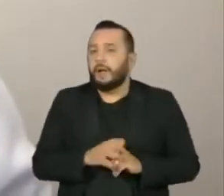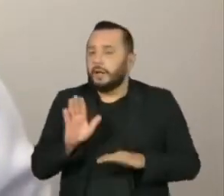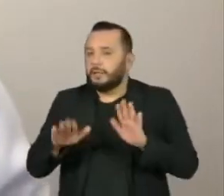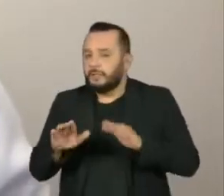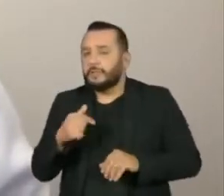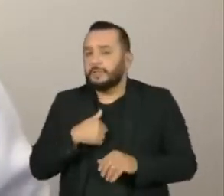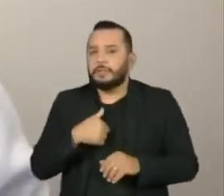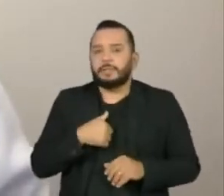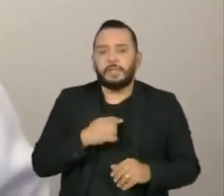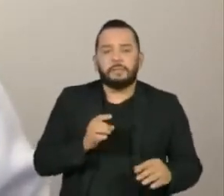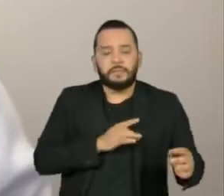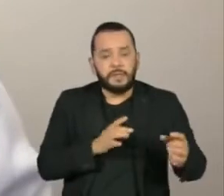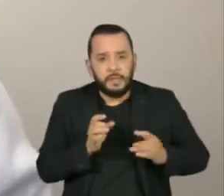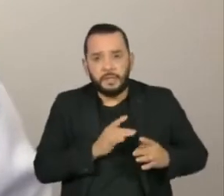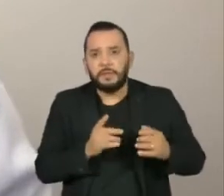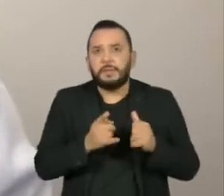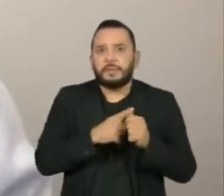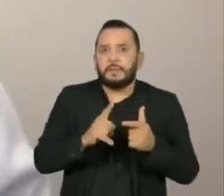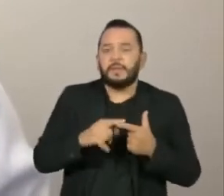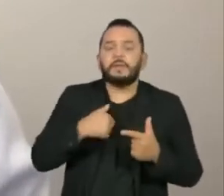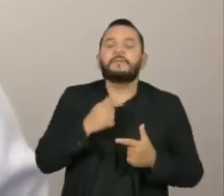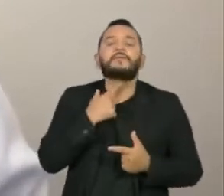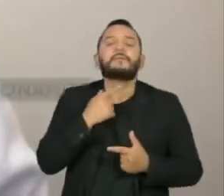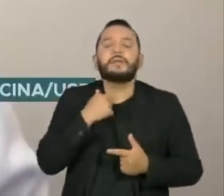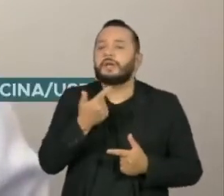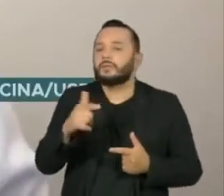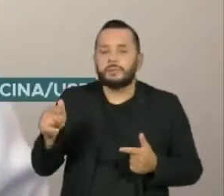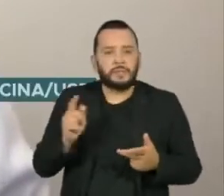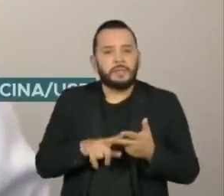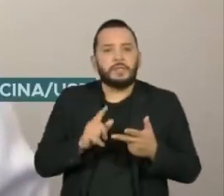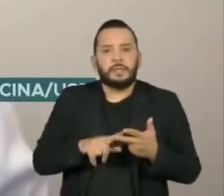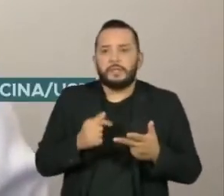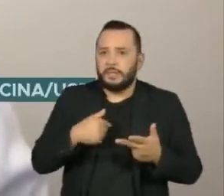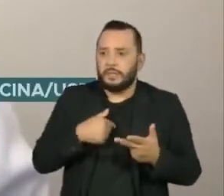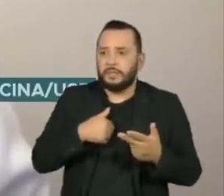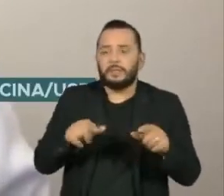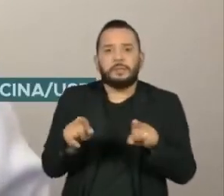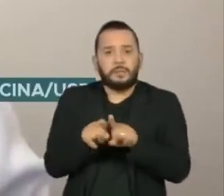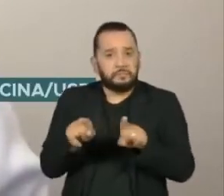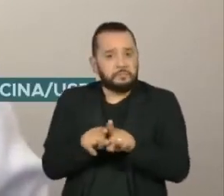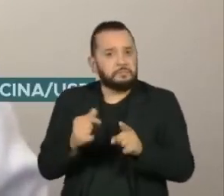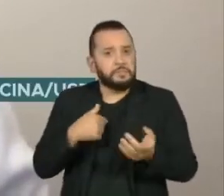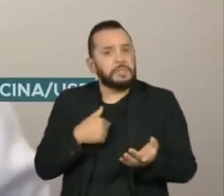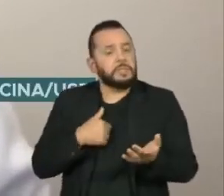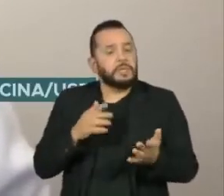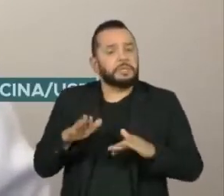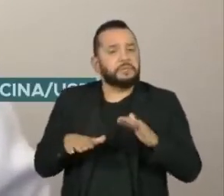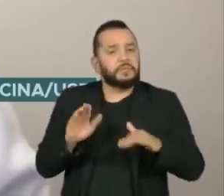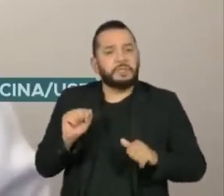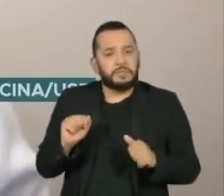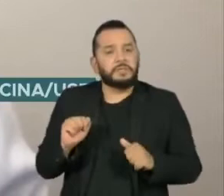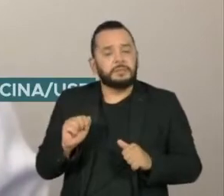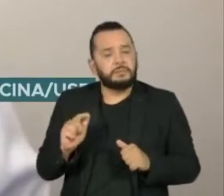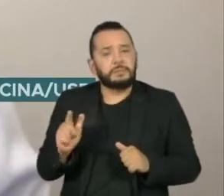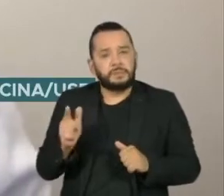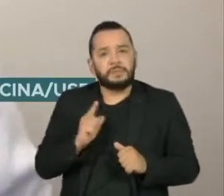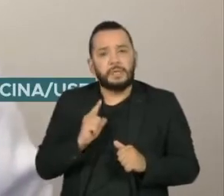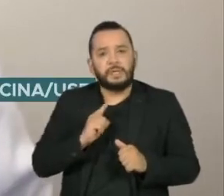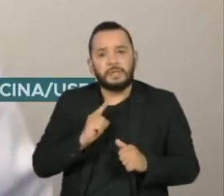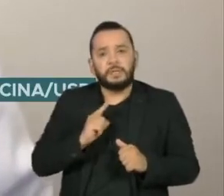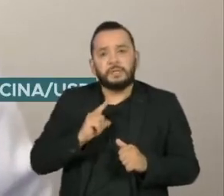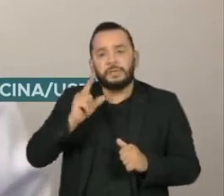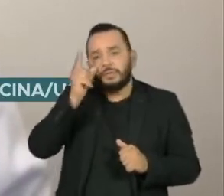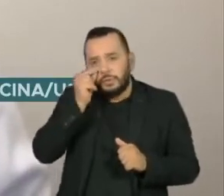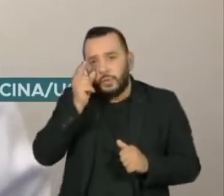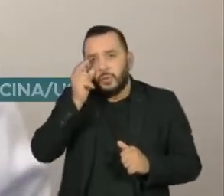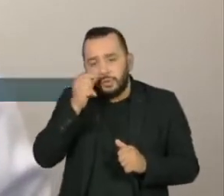maior irritabilidade, sem vontade de fazer, né, atividades usuais, alterações do padrão de